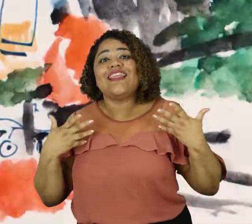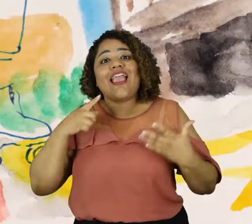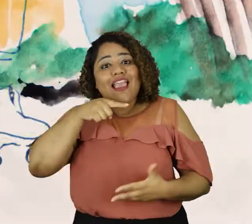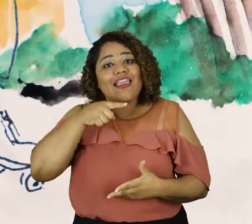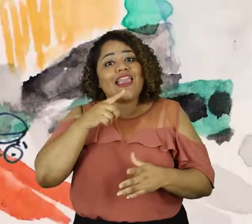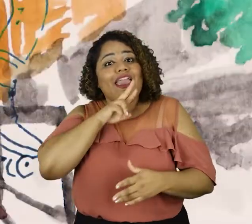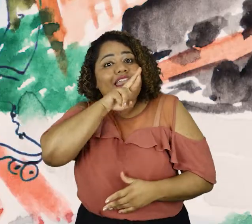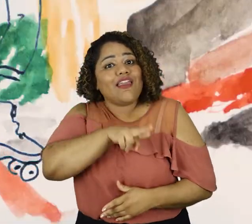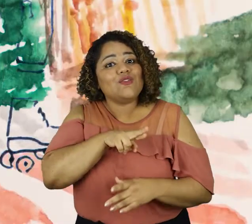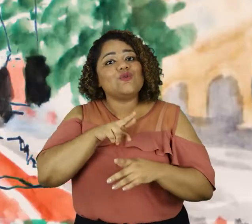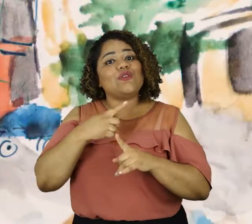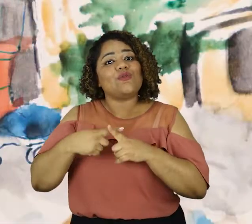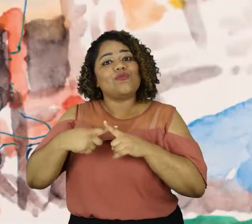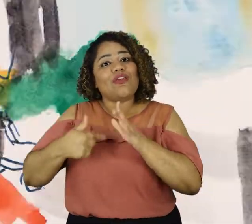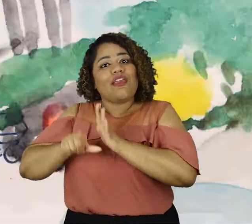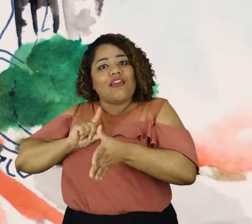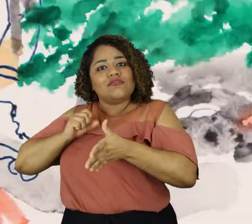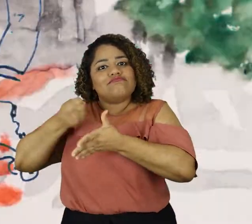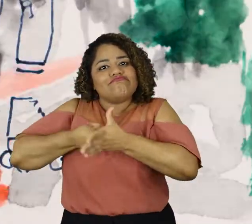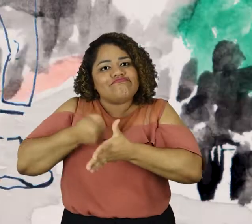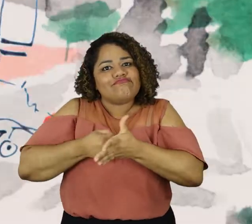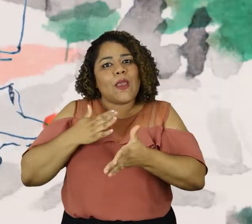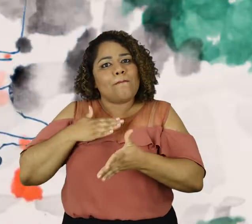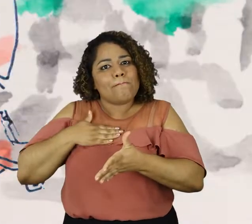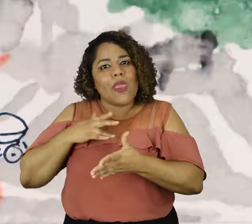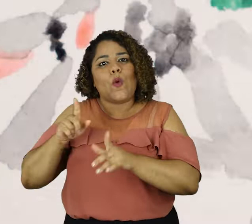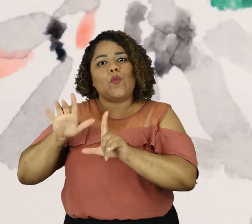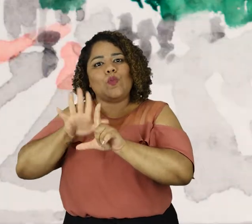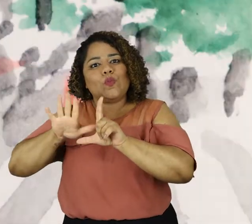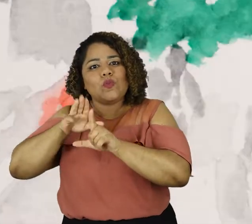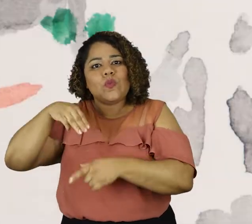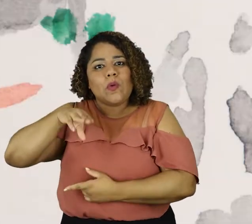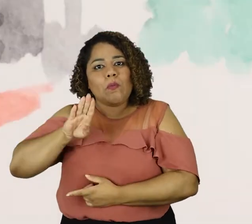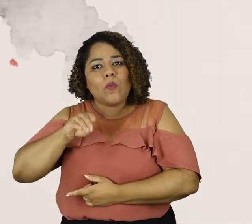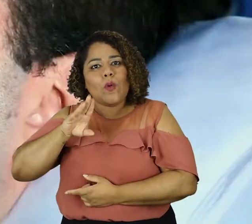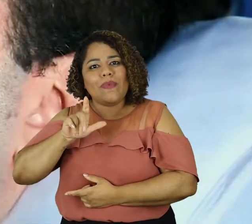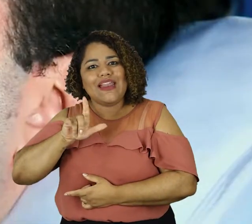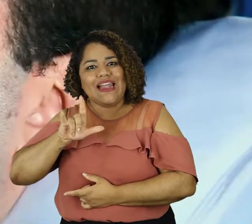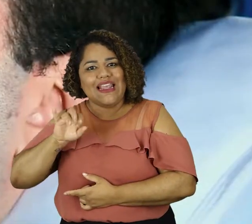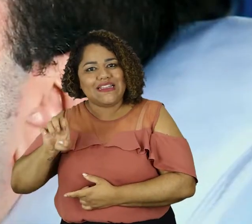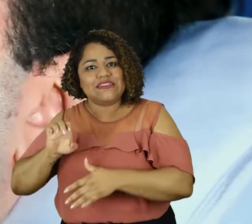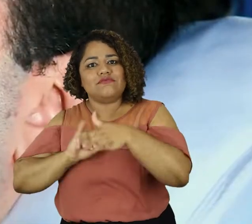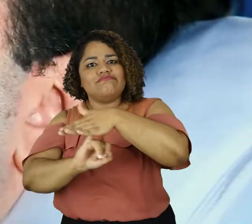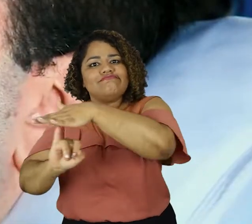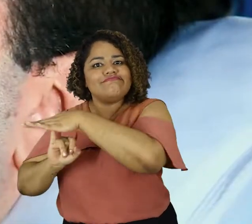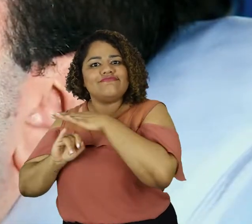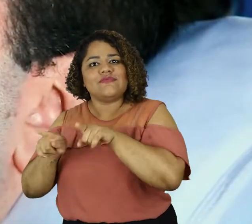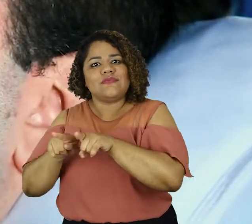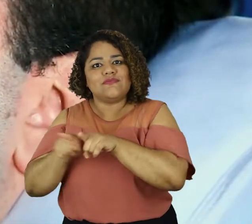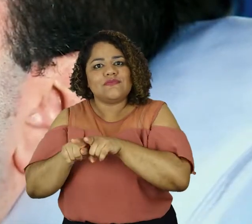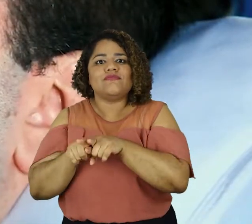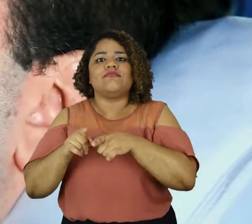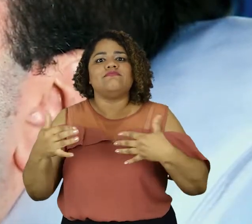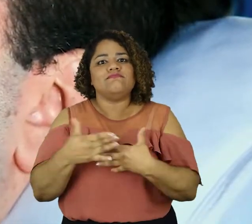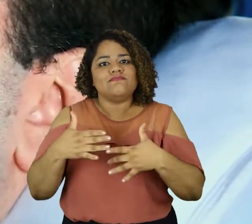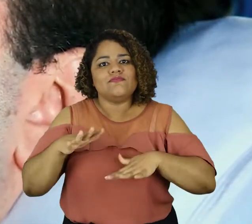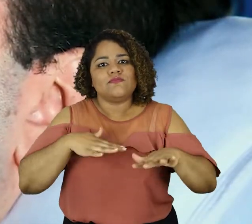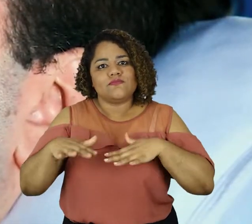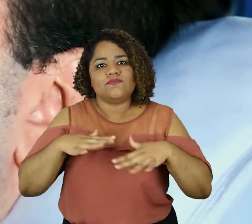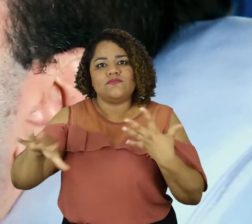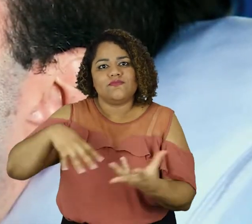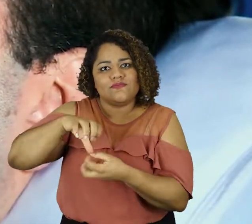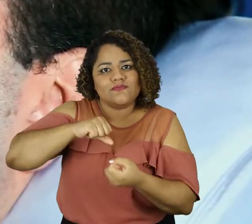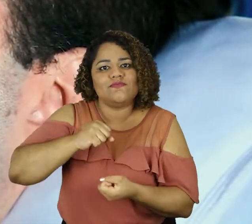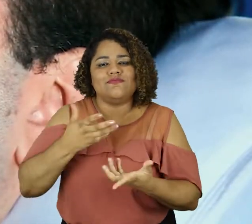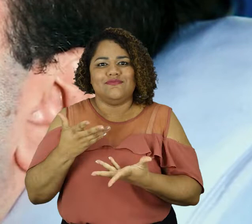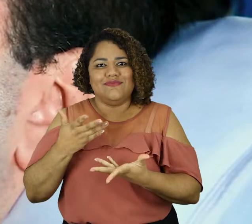lado de tantas outras organizações em prol da mobilidade urbana sustentável. Eu senti uma realização indescritível ao circular com